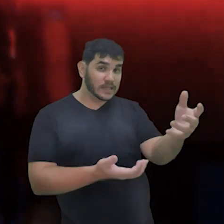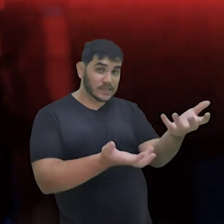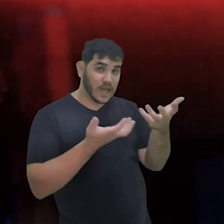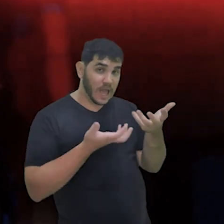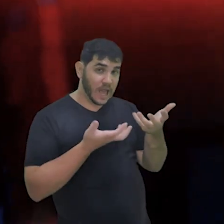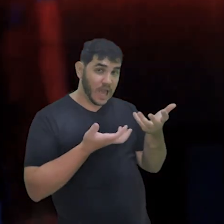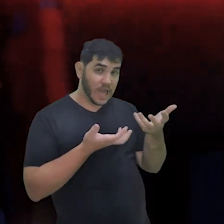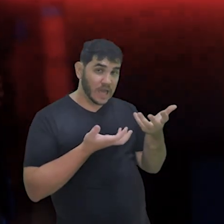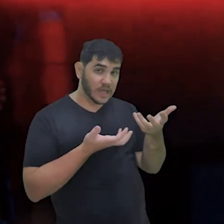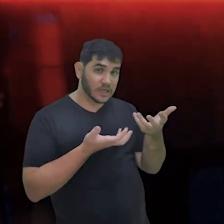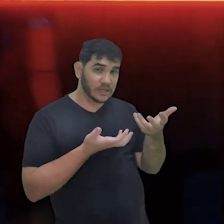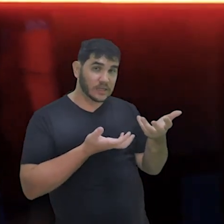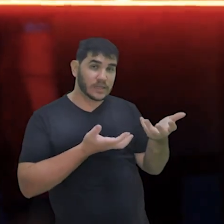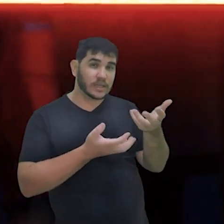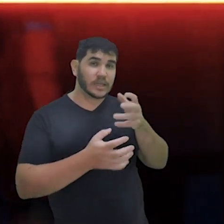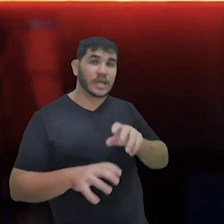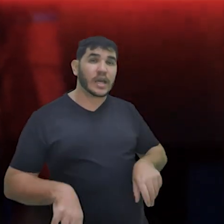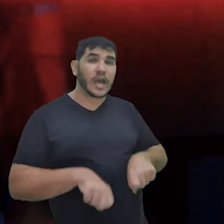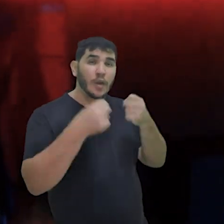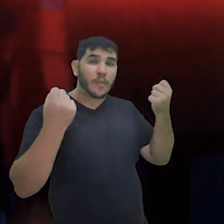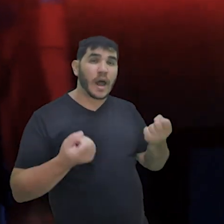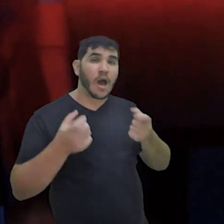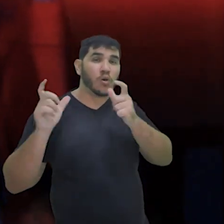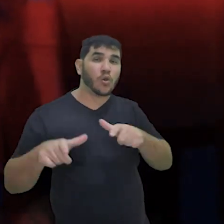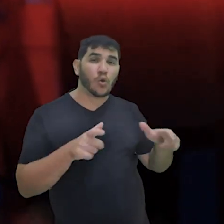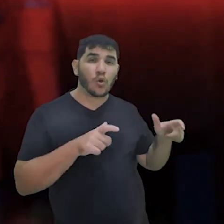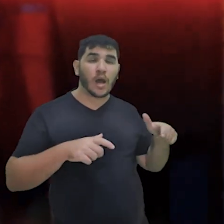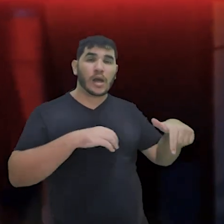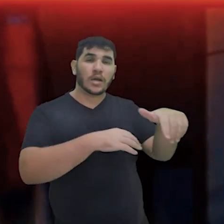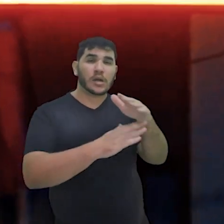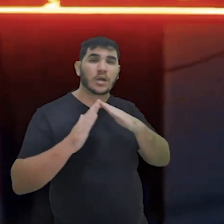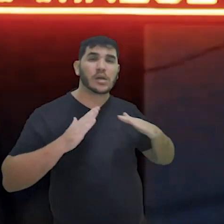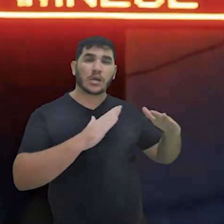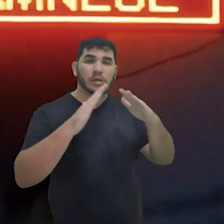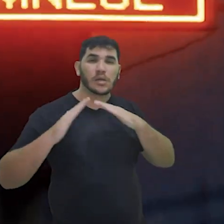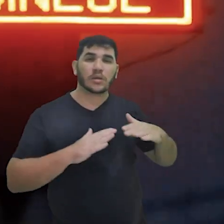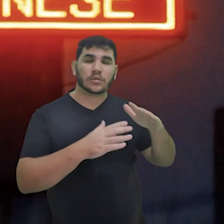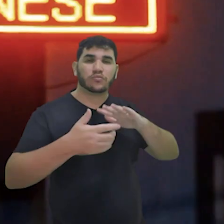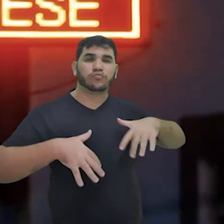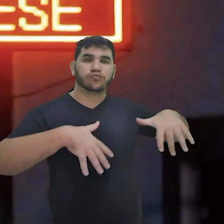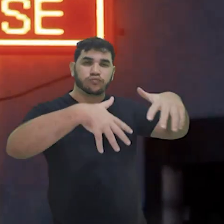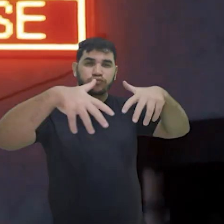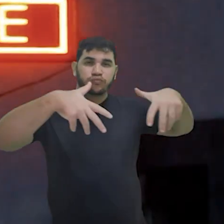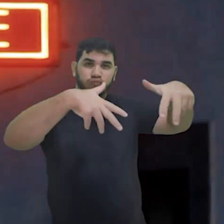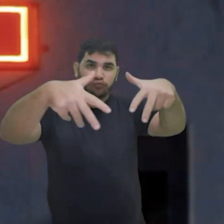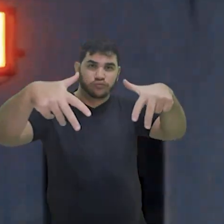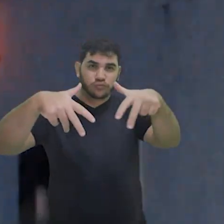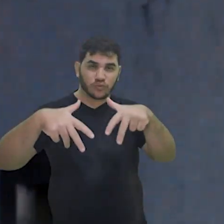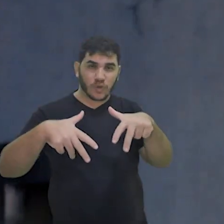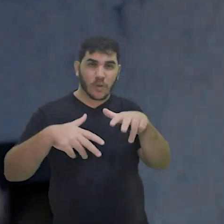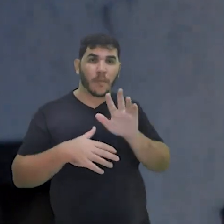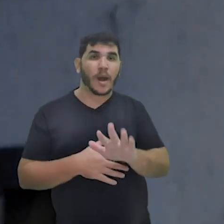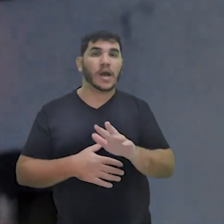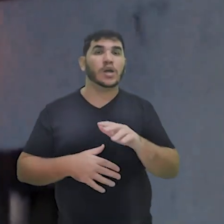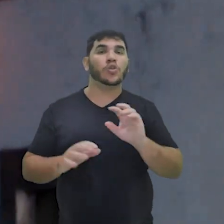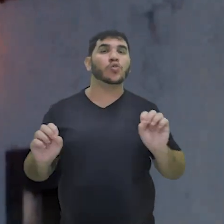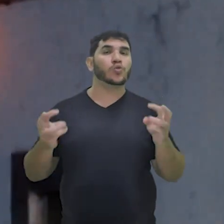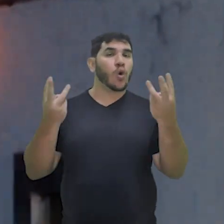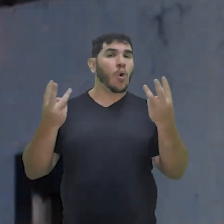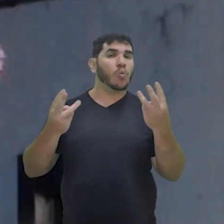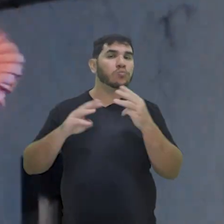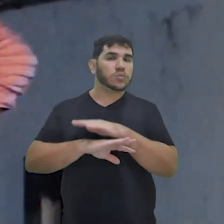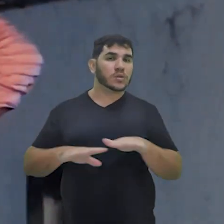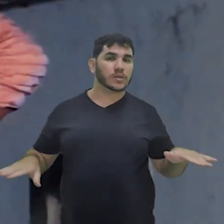querem destruir o nosso lugar, a favela revida, banca, festa, mas o show não pode